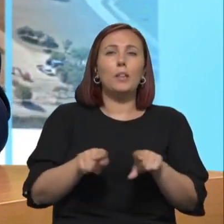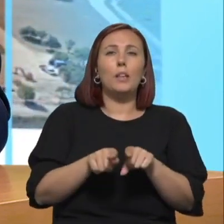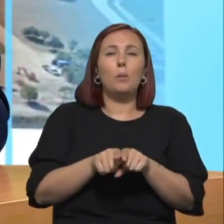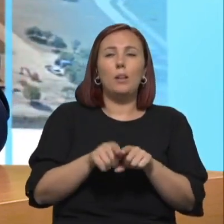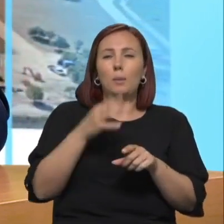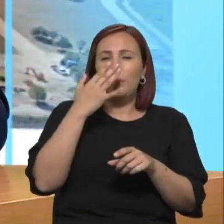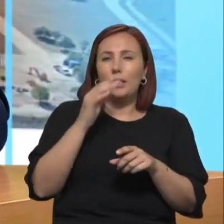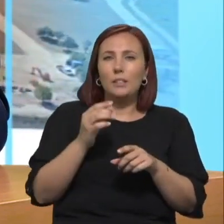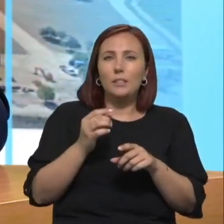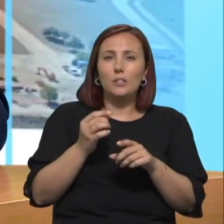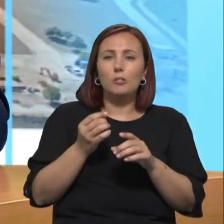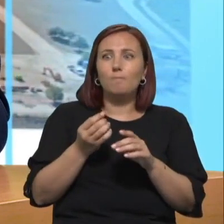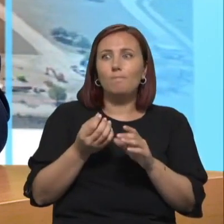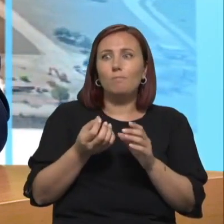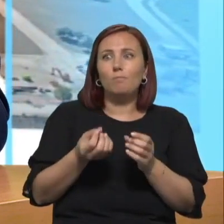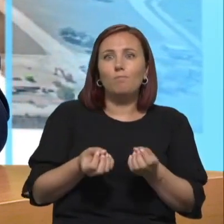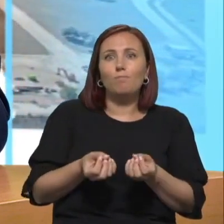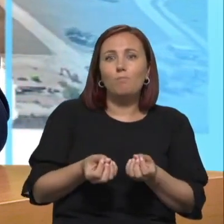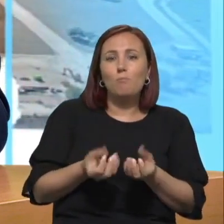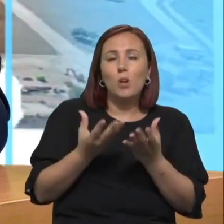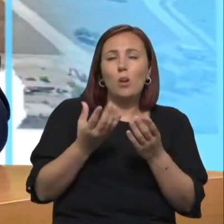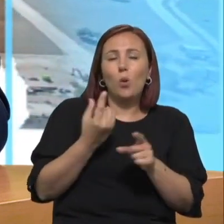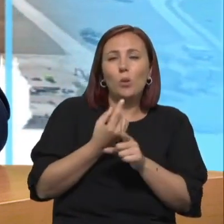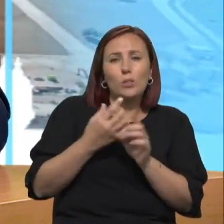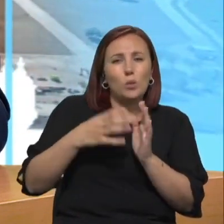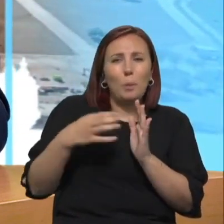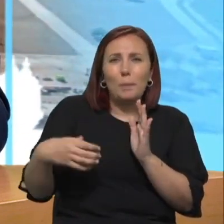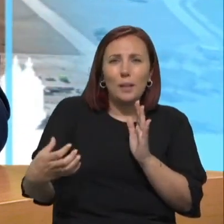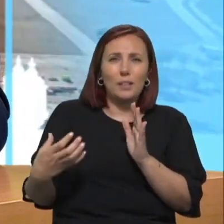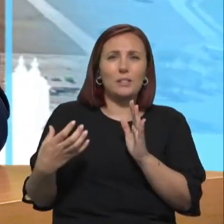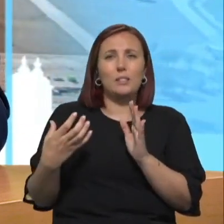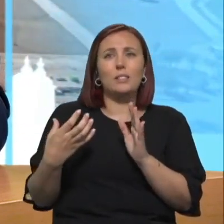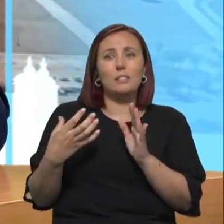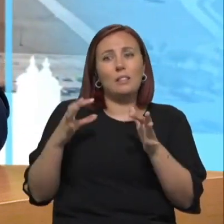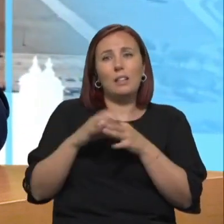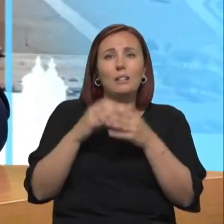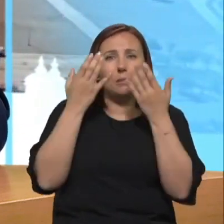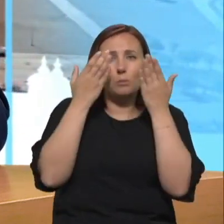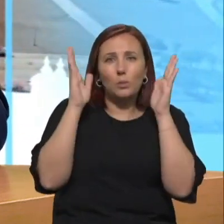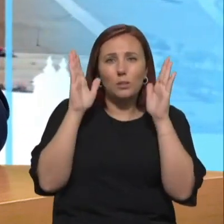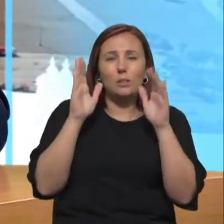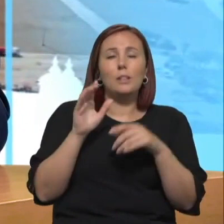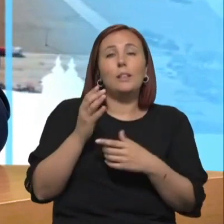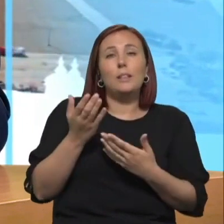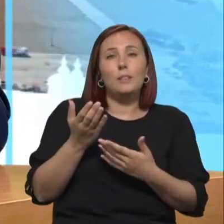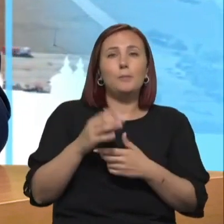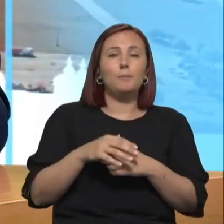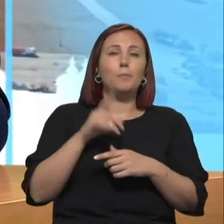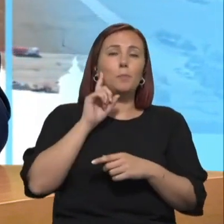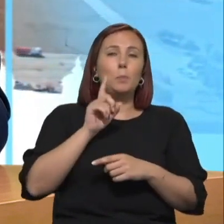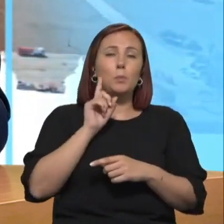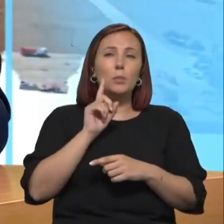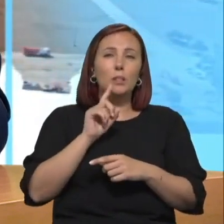introduzem fatores muito complexos ao nível da democracia. E é importante, portanto,